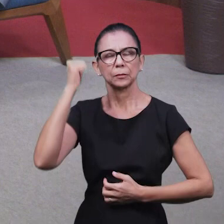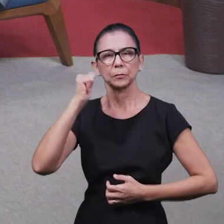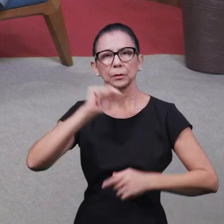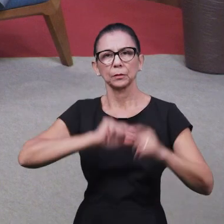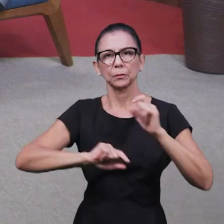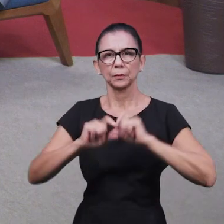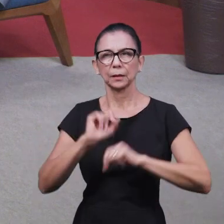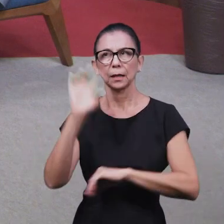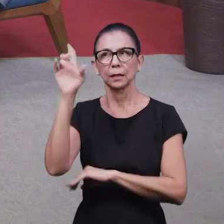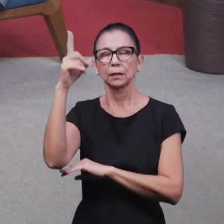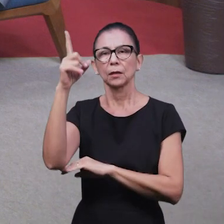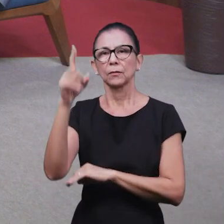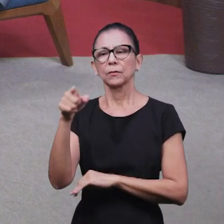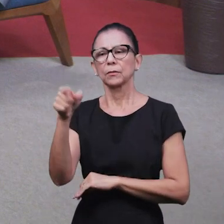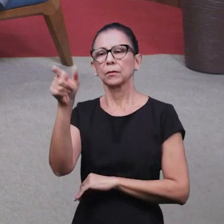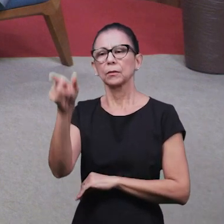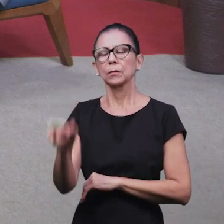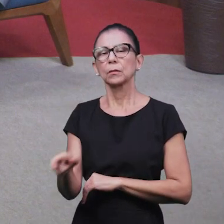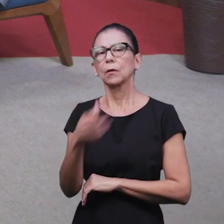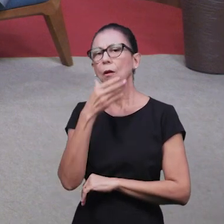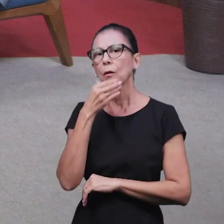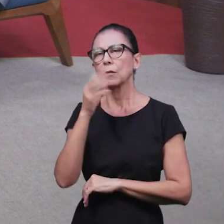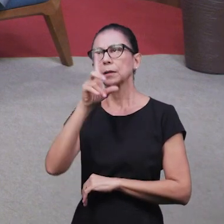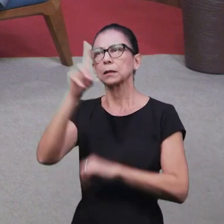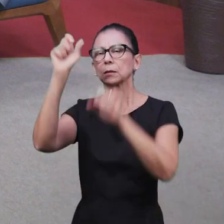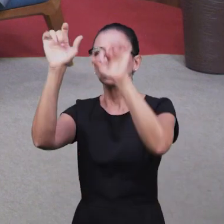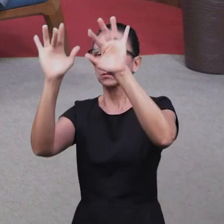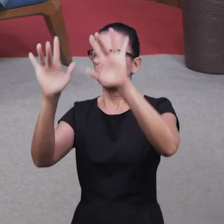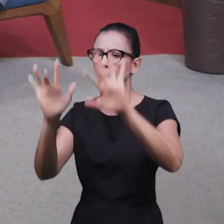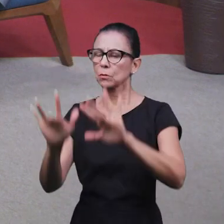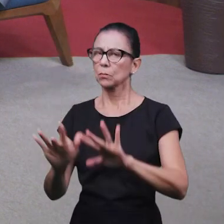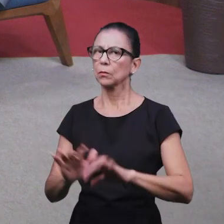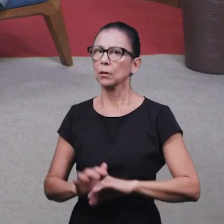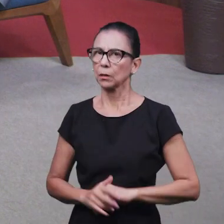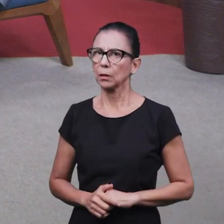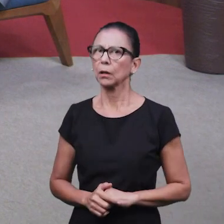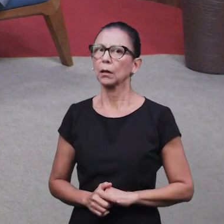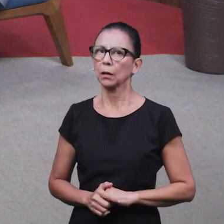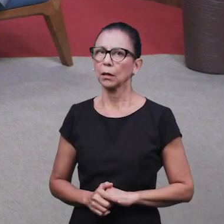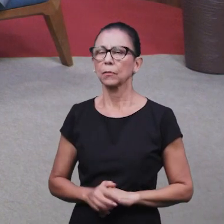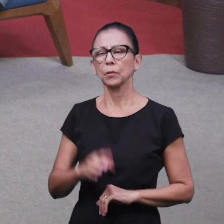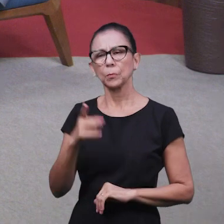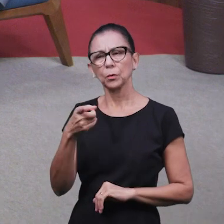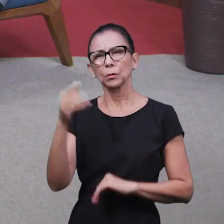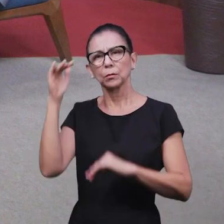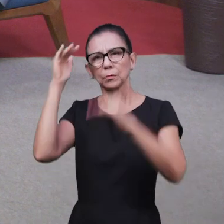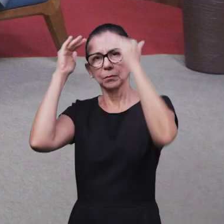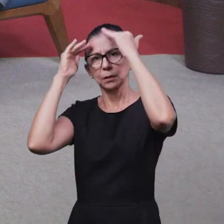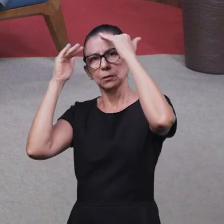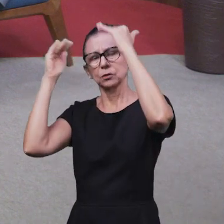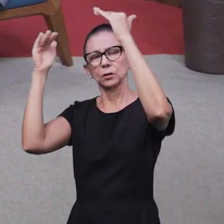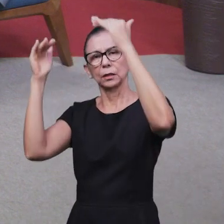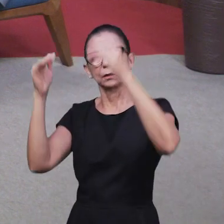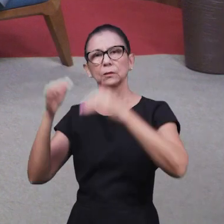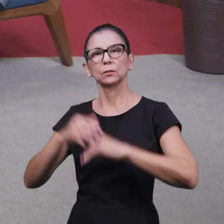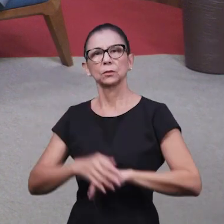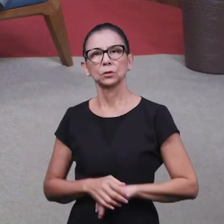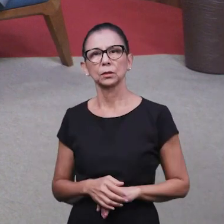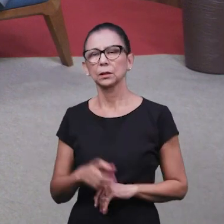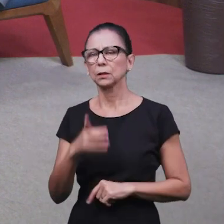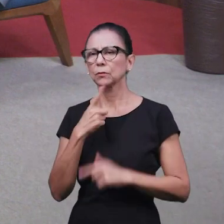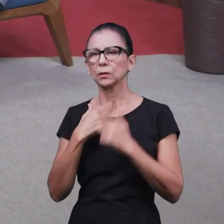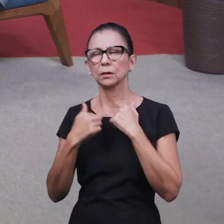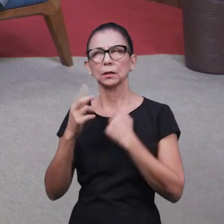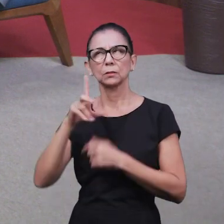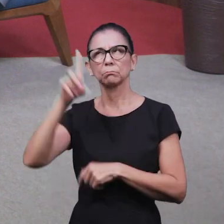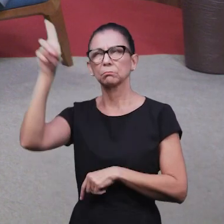que Davi era um homem que Deus abençoava em função de ser segundo o coração de Deus e um homem que realizava a